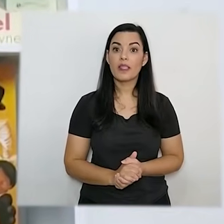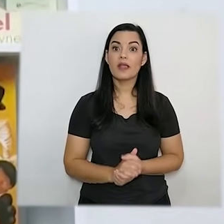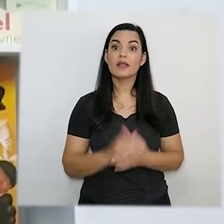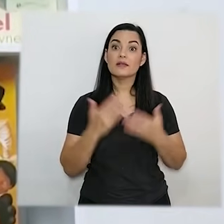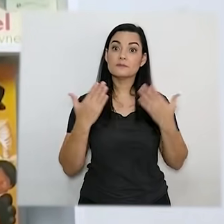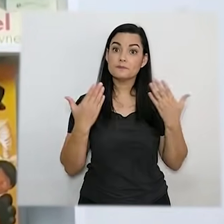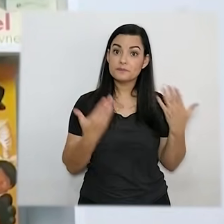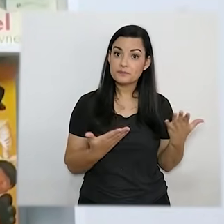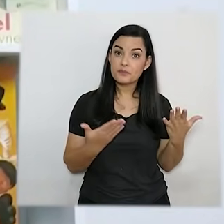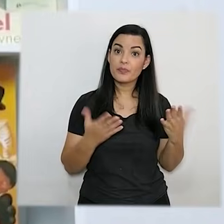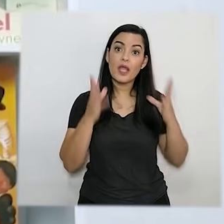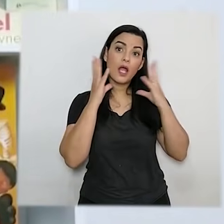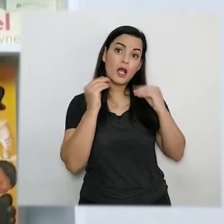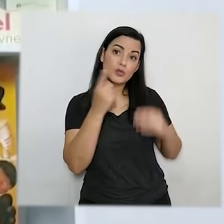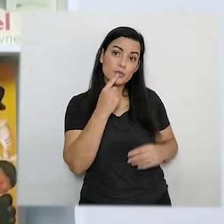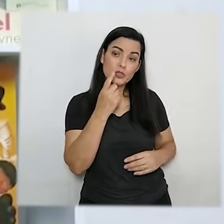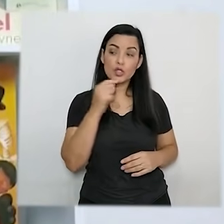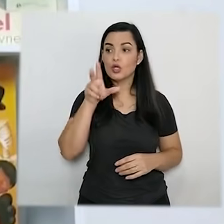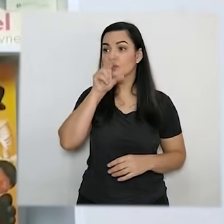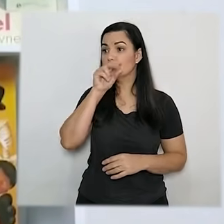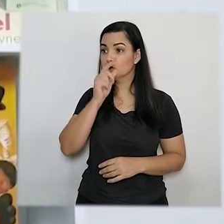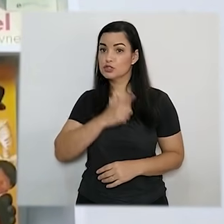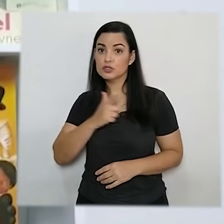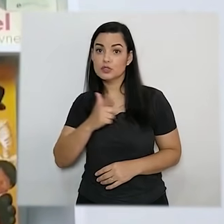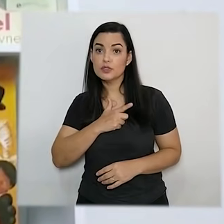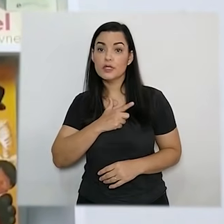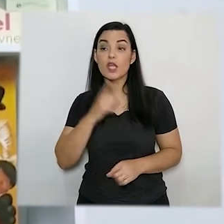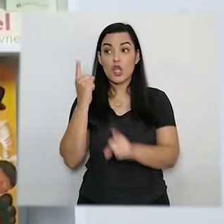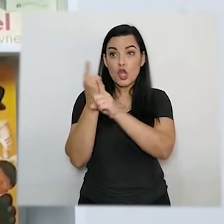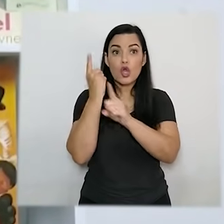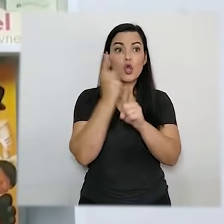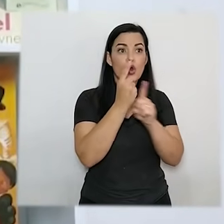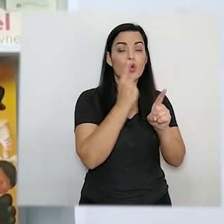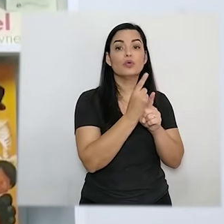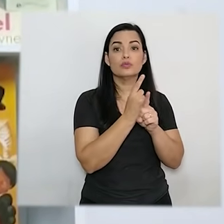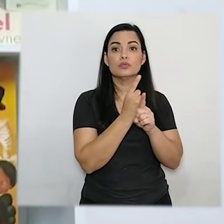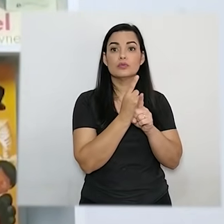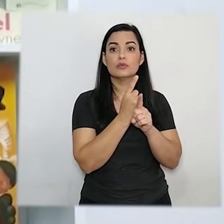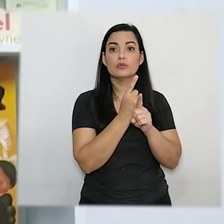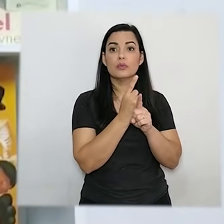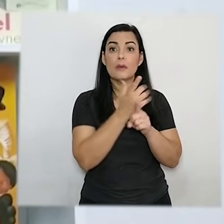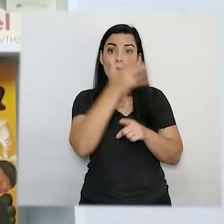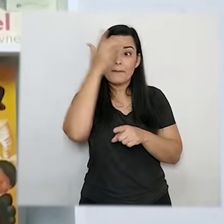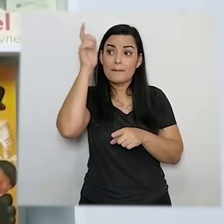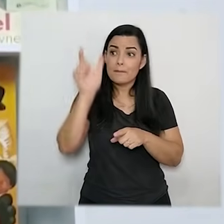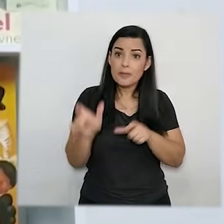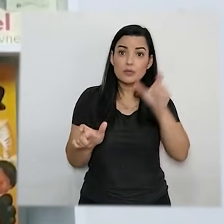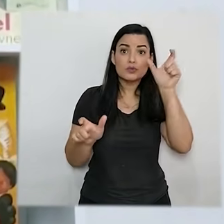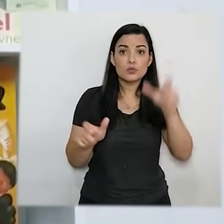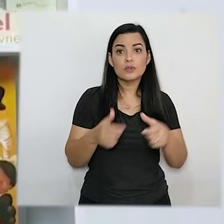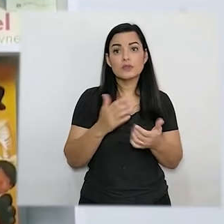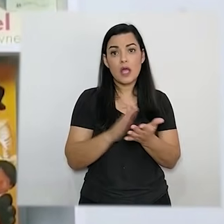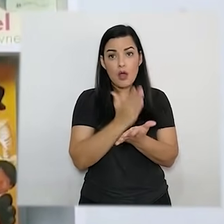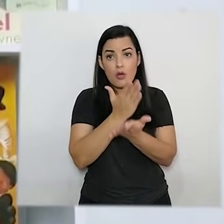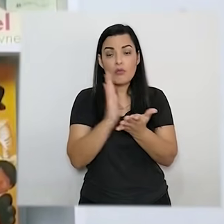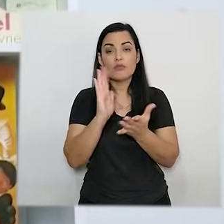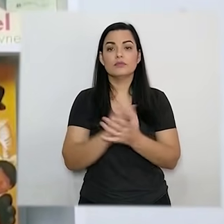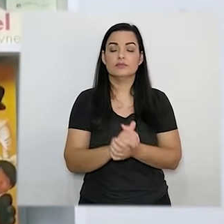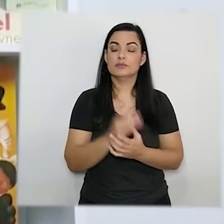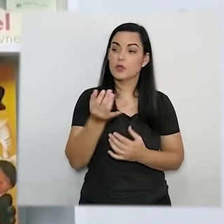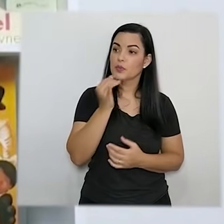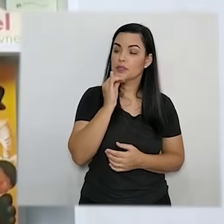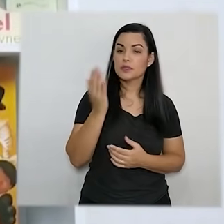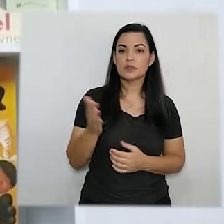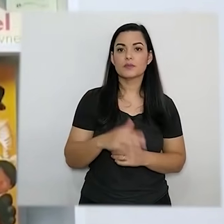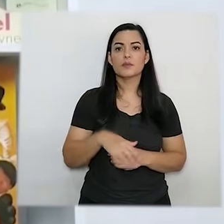encontraram personagens que ajudaram eles a passar por esse momento. Então, o patinho feio, ao